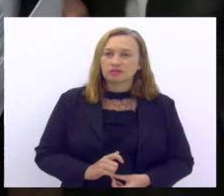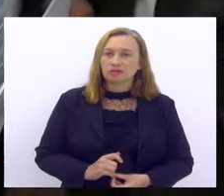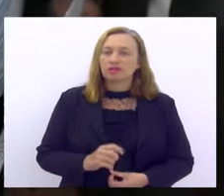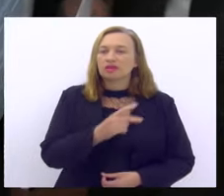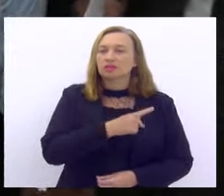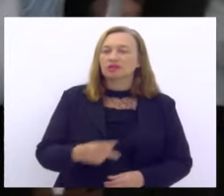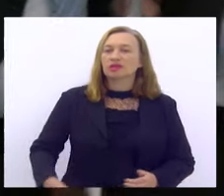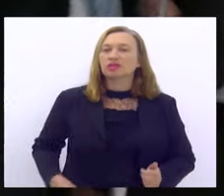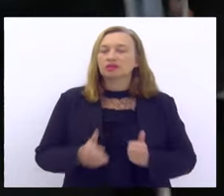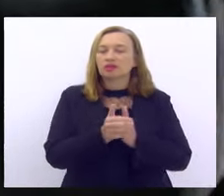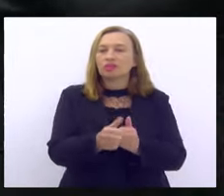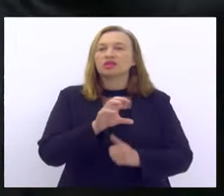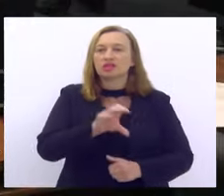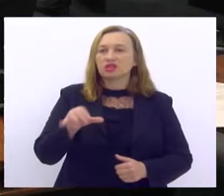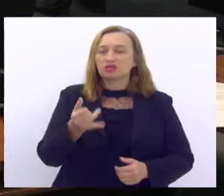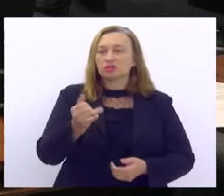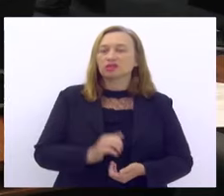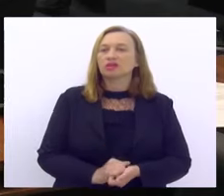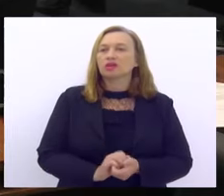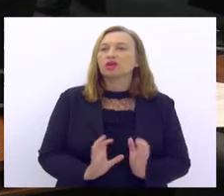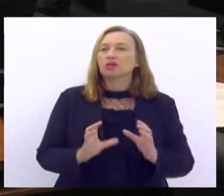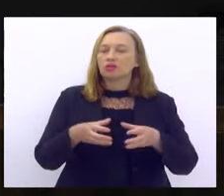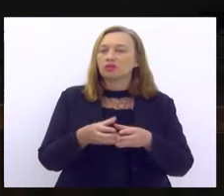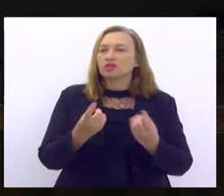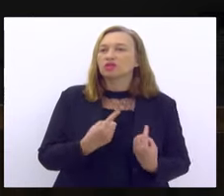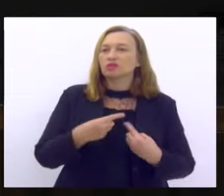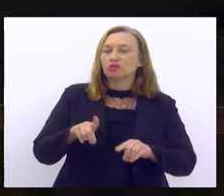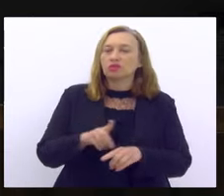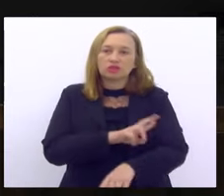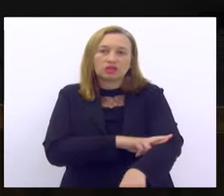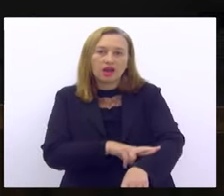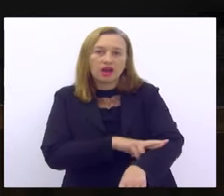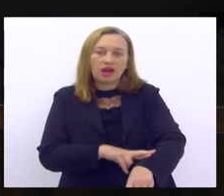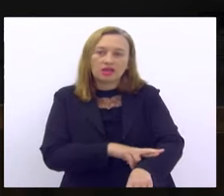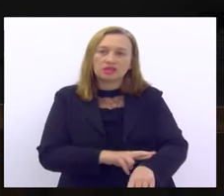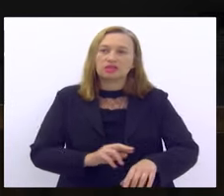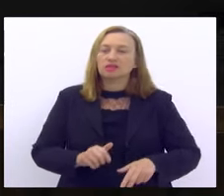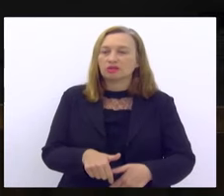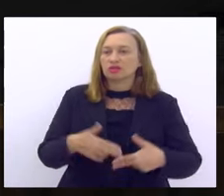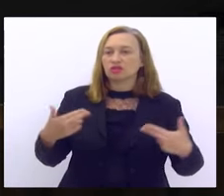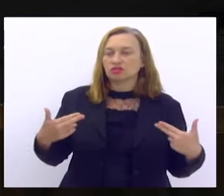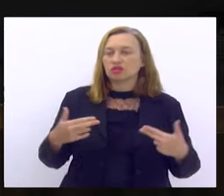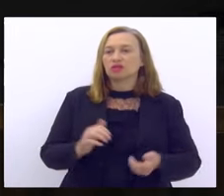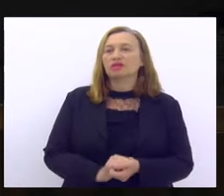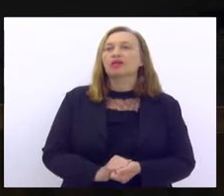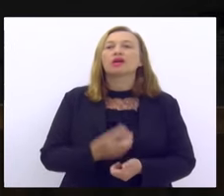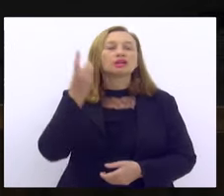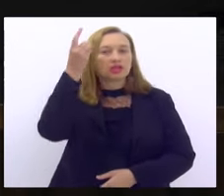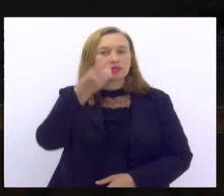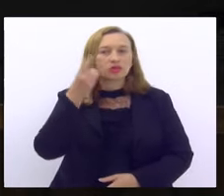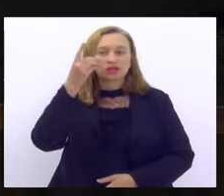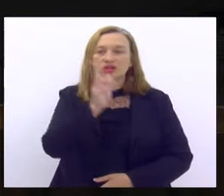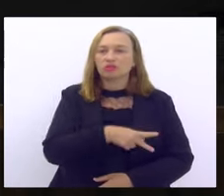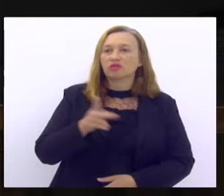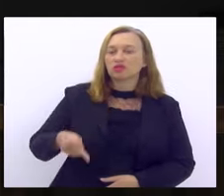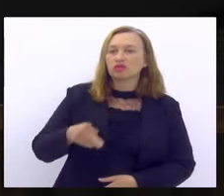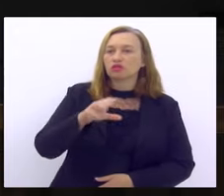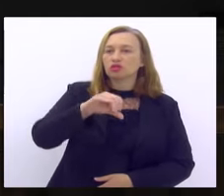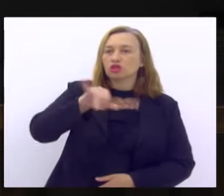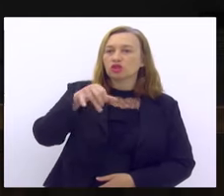Presidente, acompanho a CCJ. Pela Comissão de Combate às Discriminações, deputado professor Josimar.